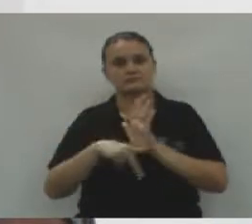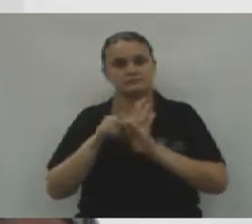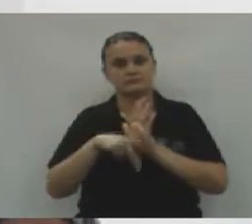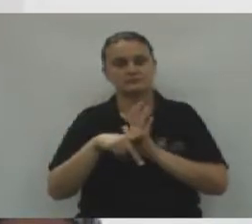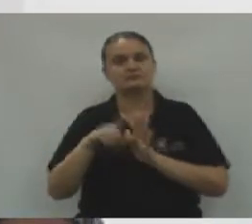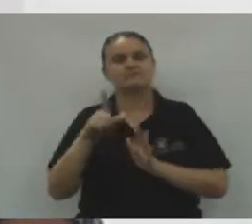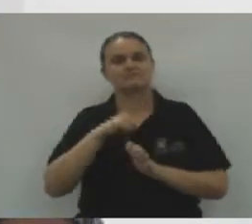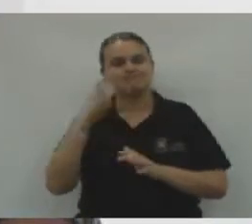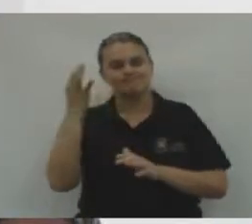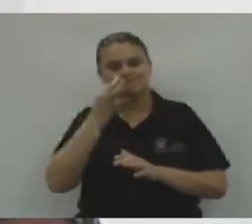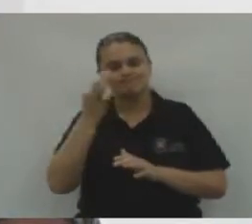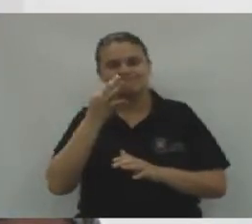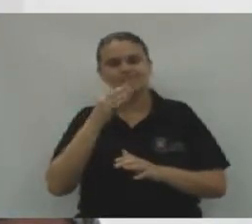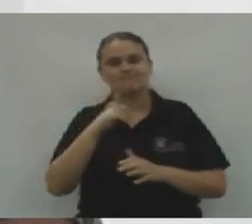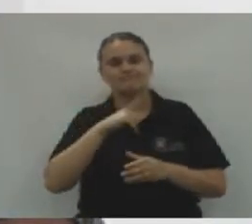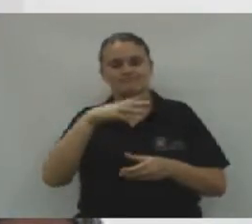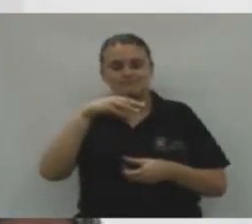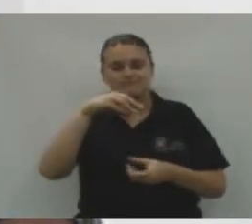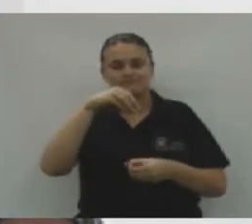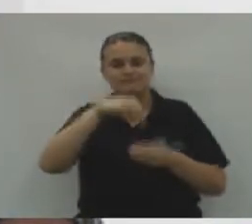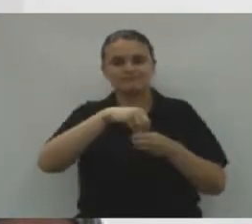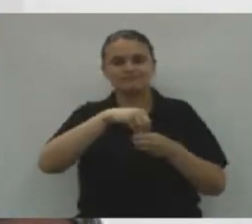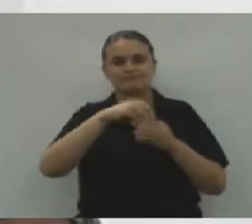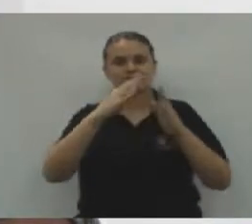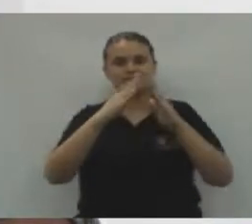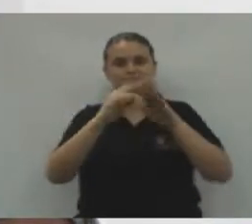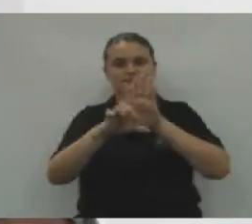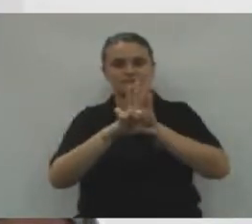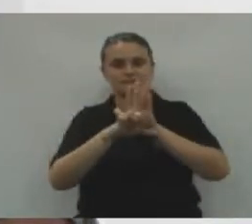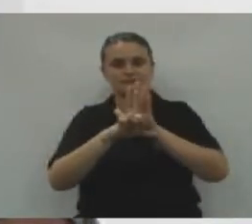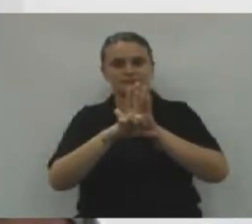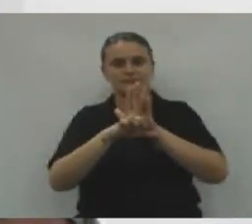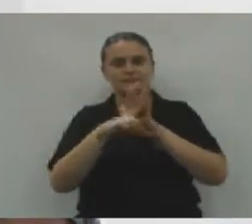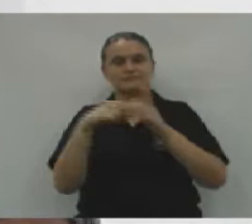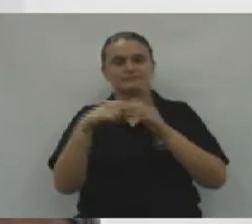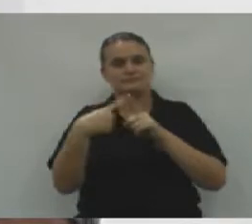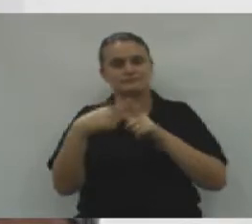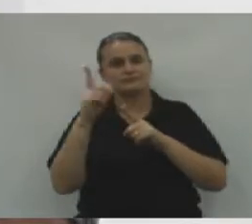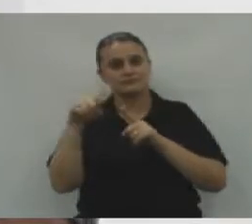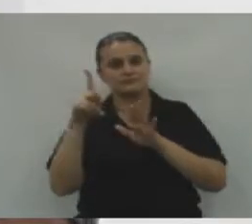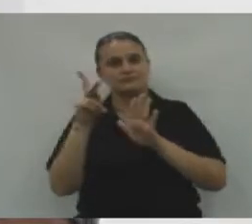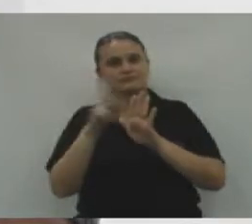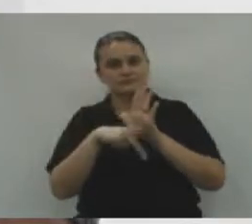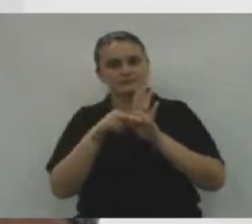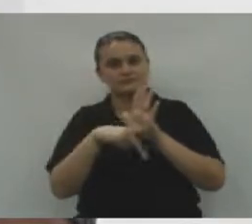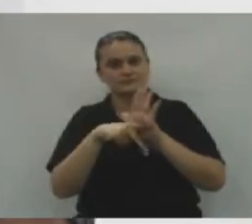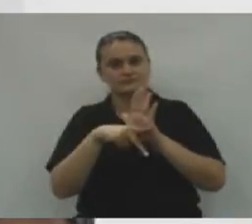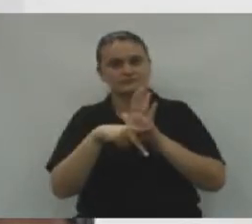com certeza, vai marcar a legislatura atual, esse projeto, porque é um projeto de grande